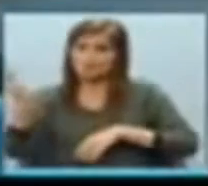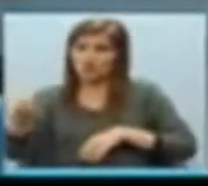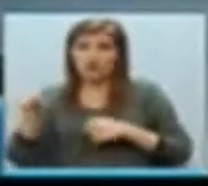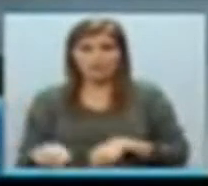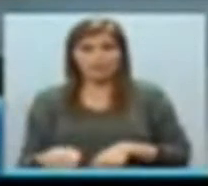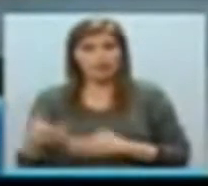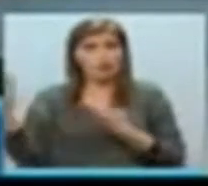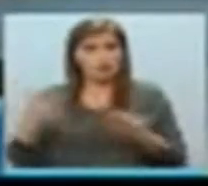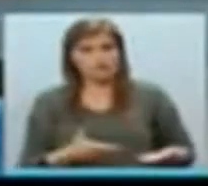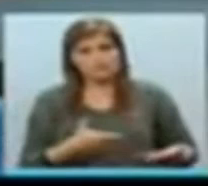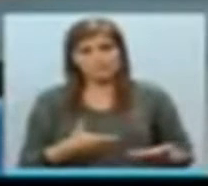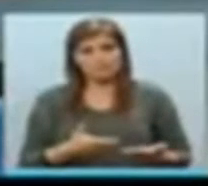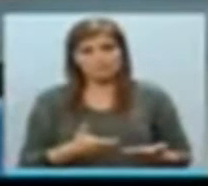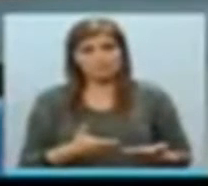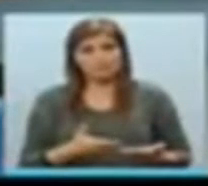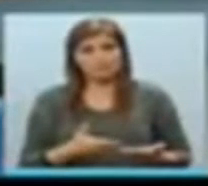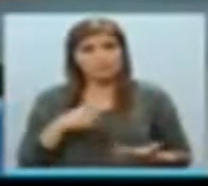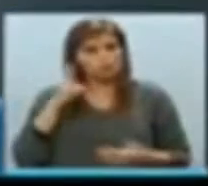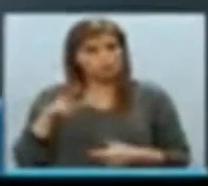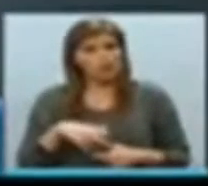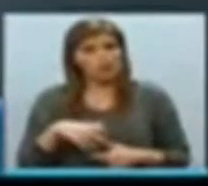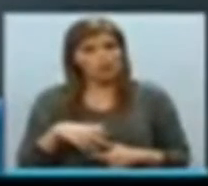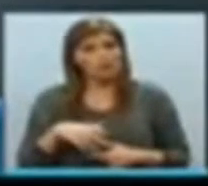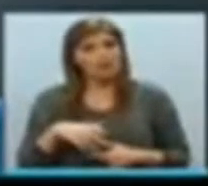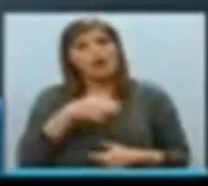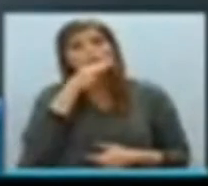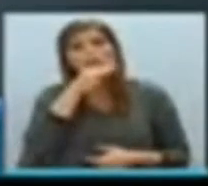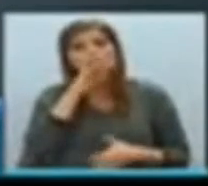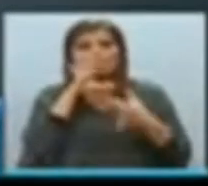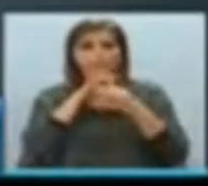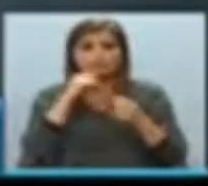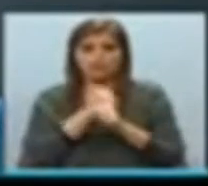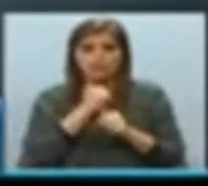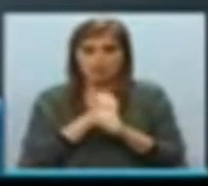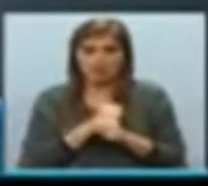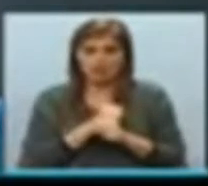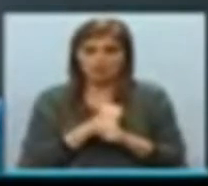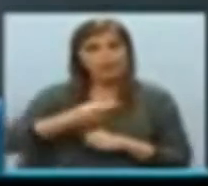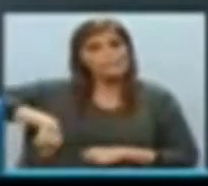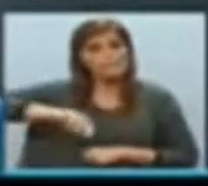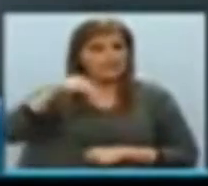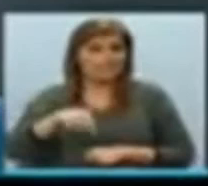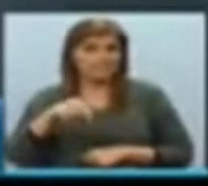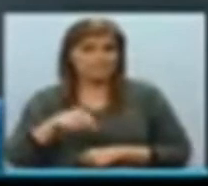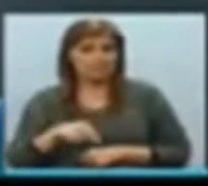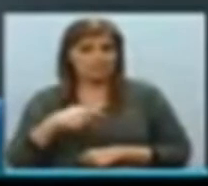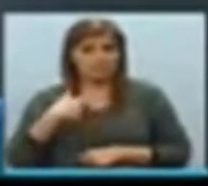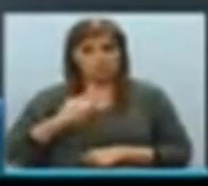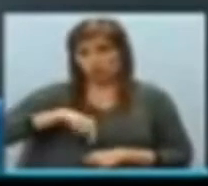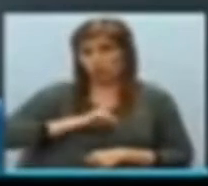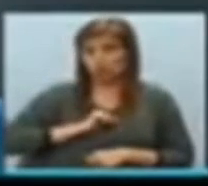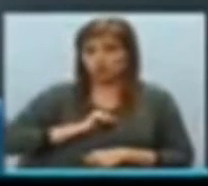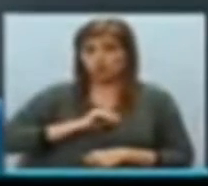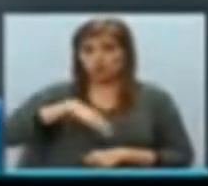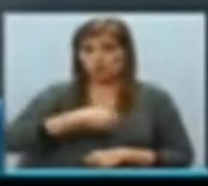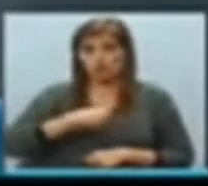convite né é desde portugal praticamente falar sobre o trabalho do próximo pois é o próximo do nosso e é uma prática entanto é